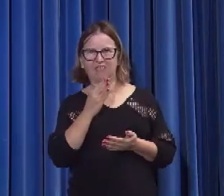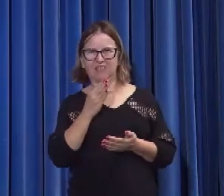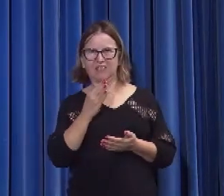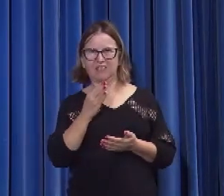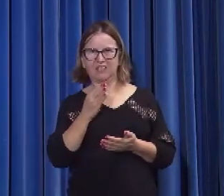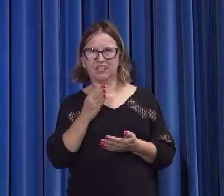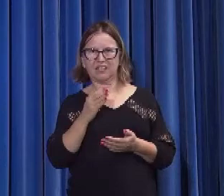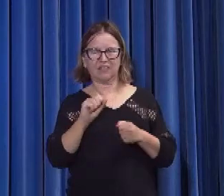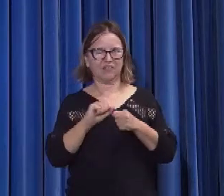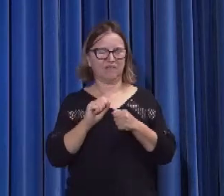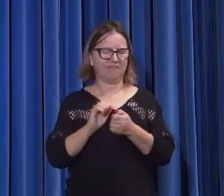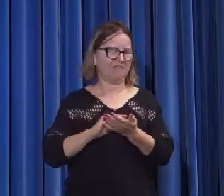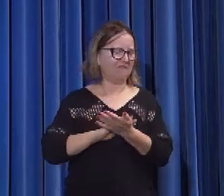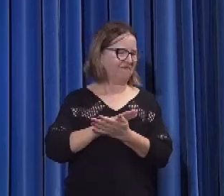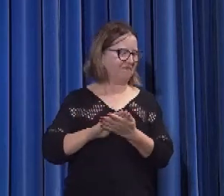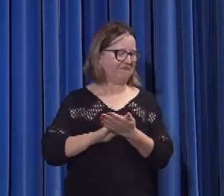ajudar.